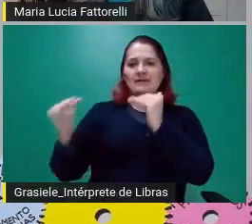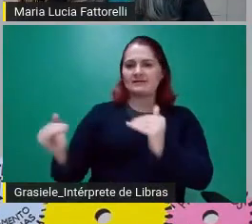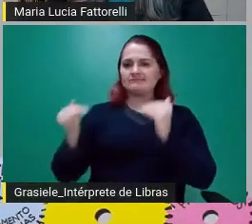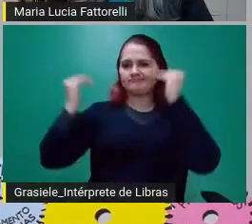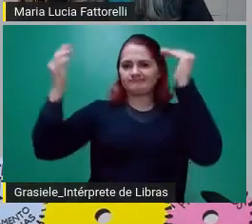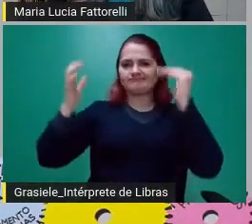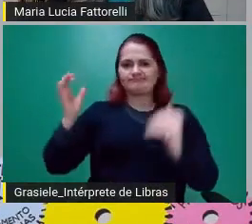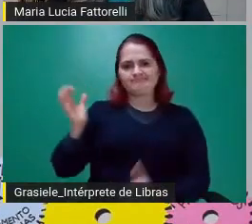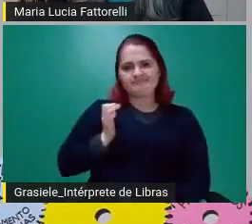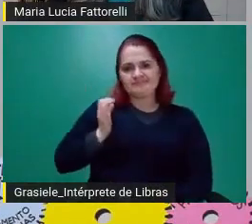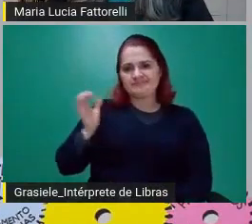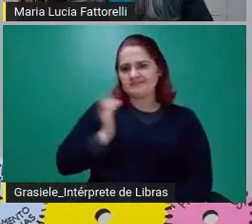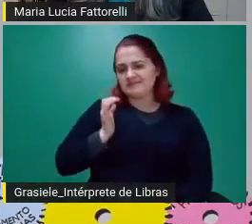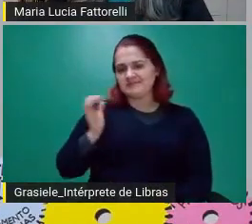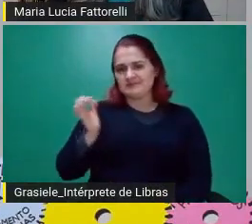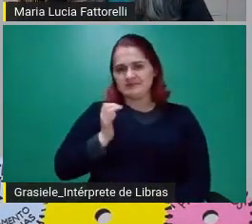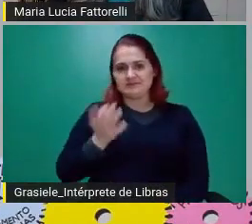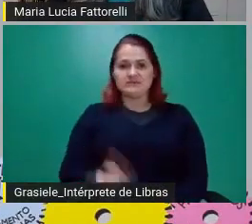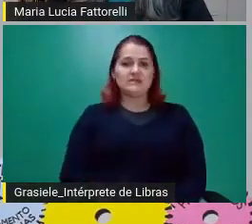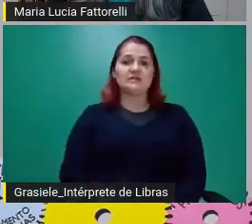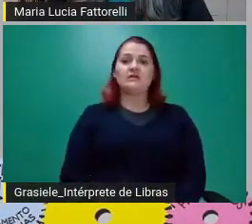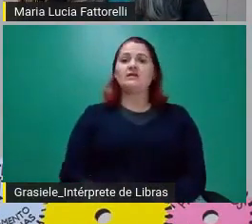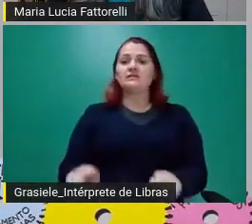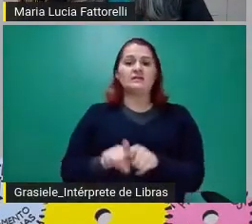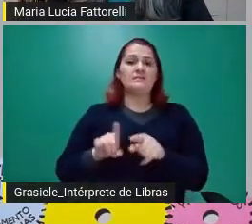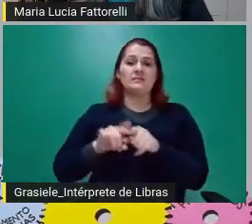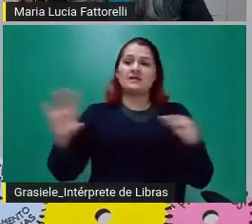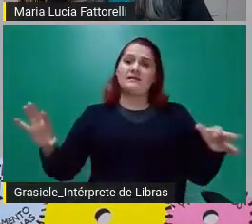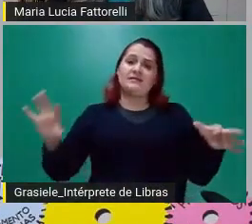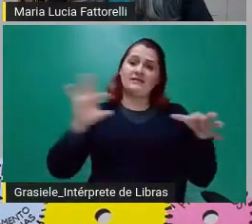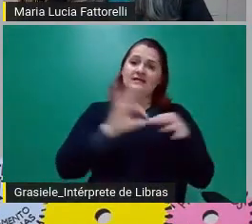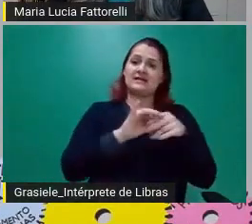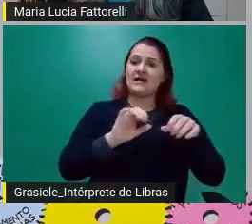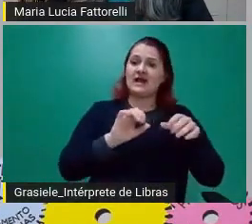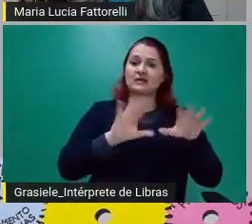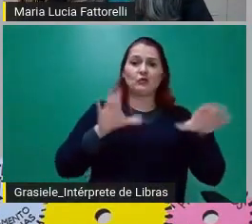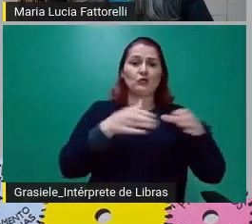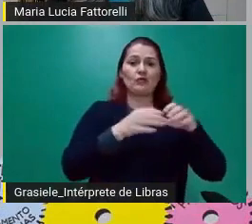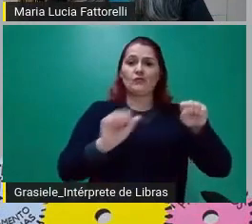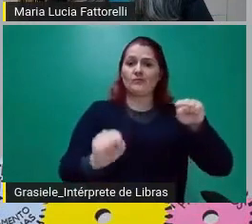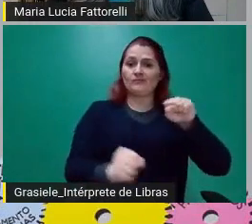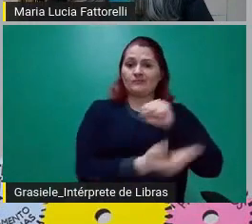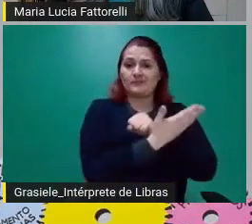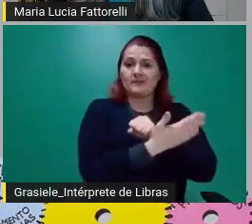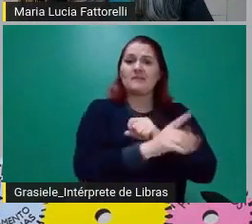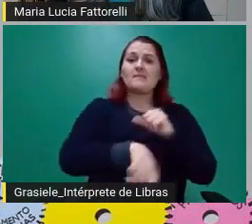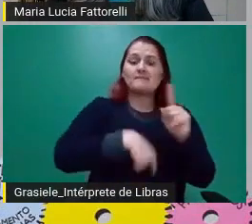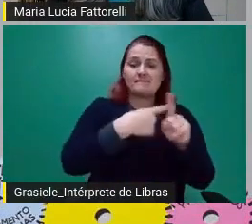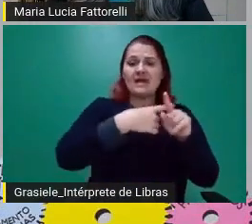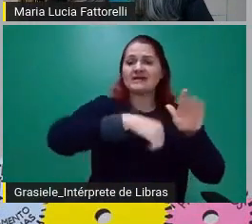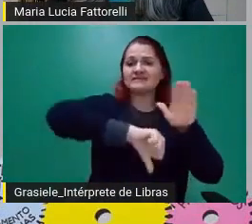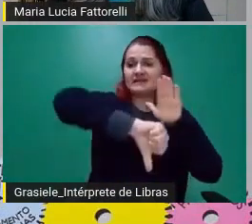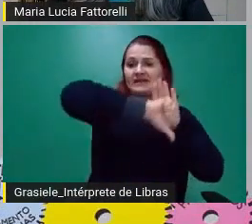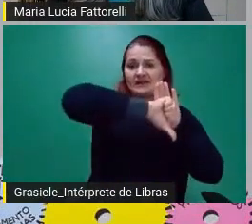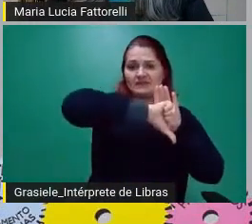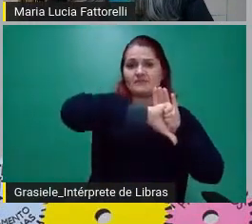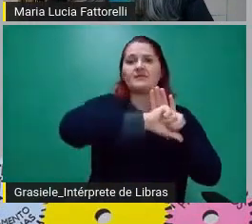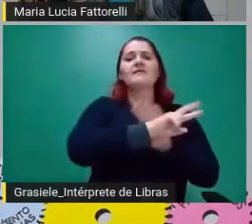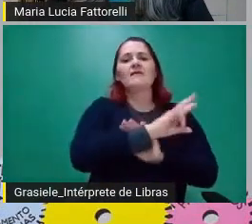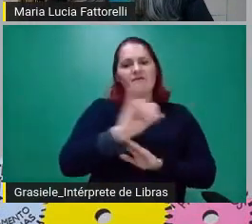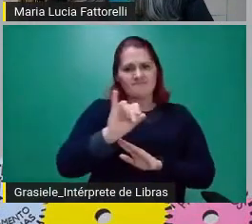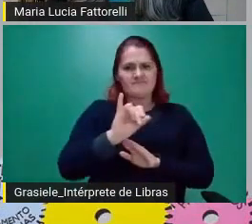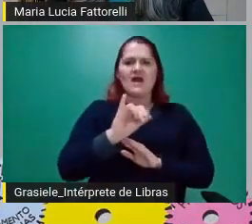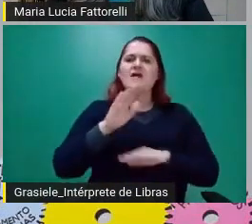brasileira, ligada a ductos de corrupção e do crime organizado, inclusive, o que vai se aprofundar em 2019